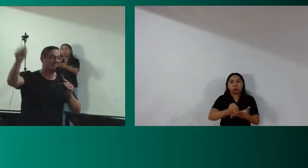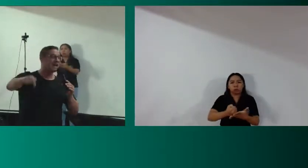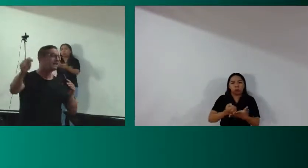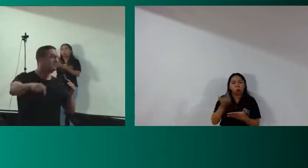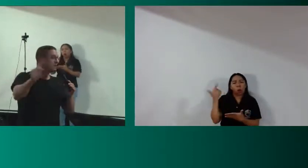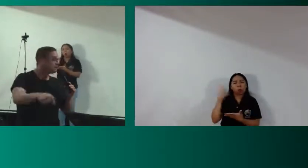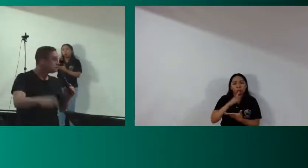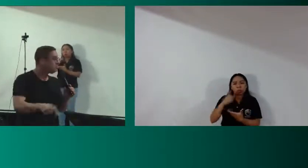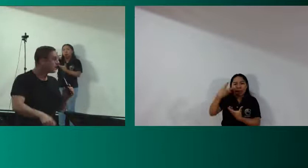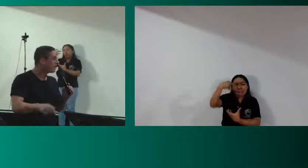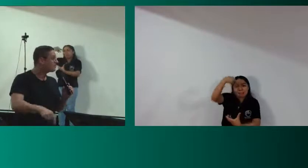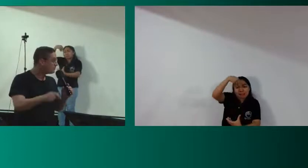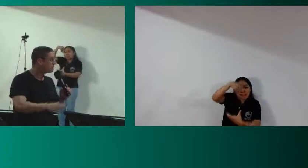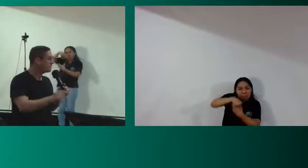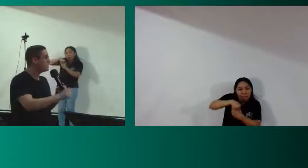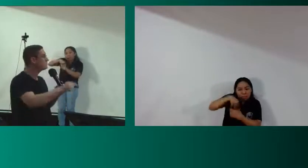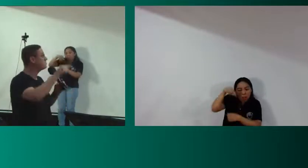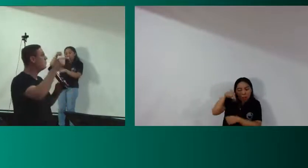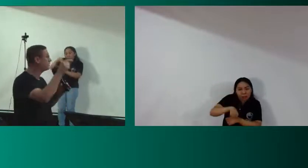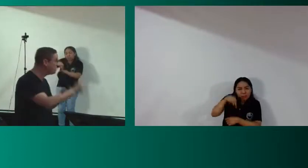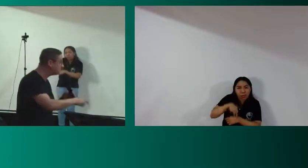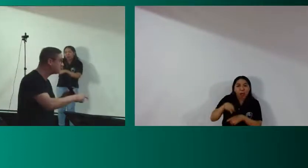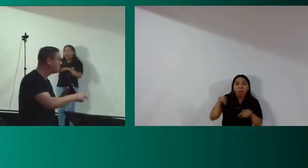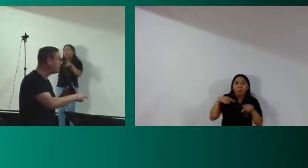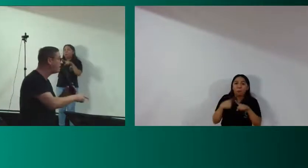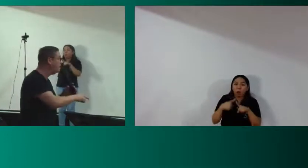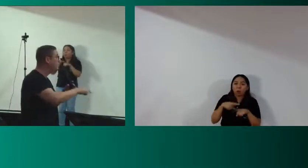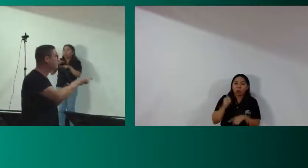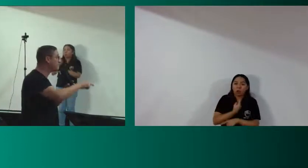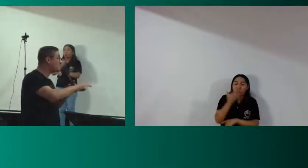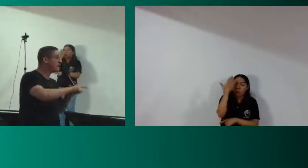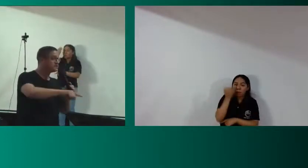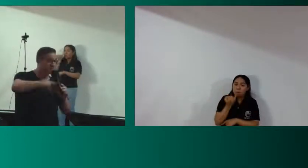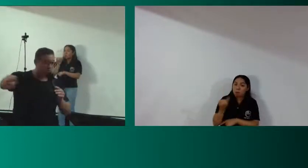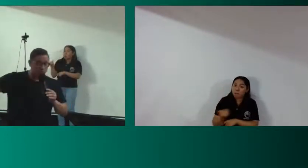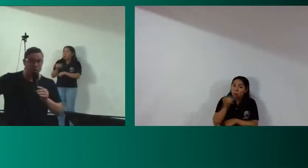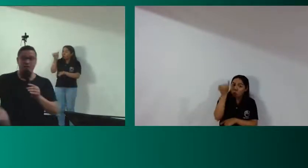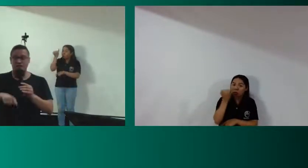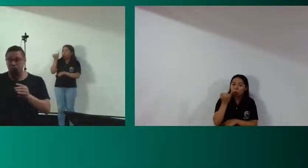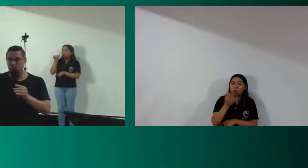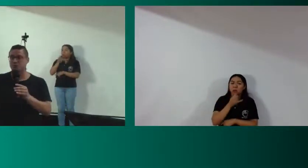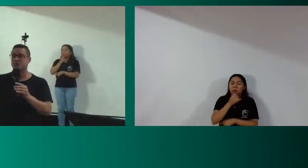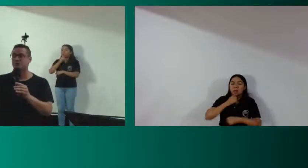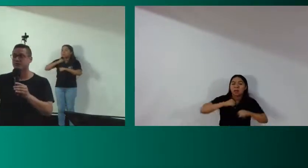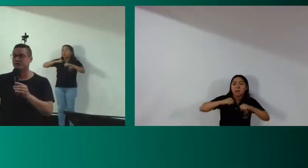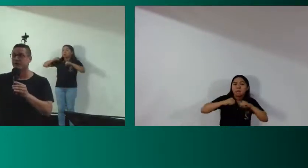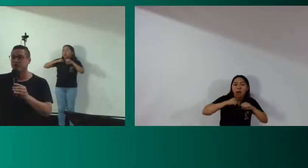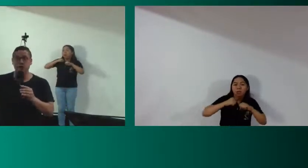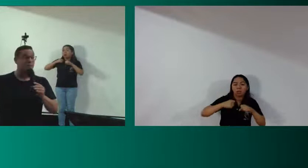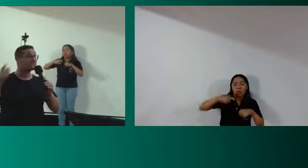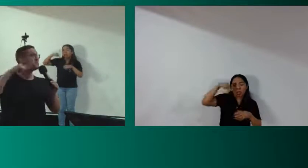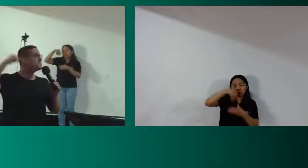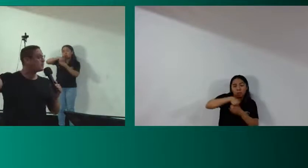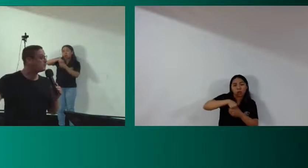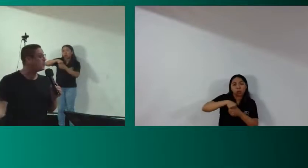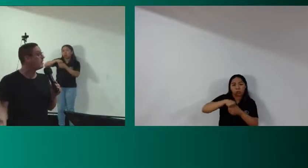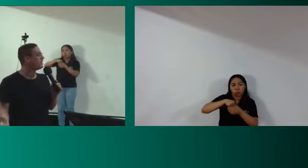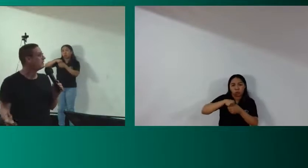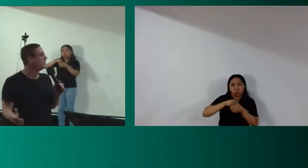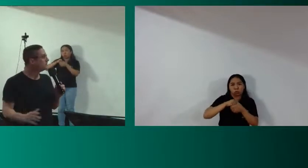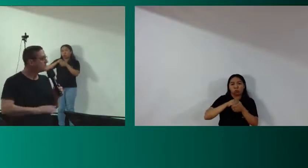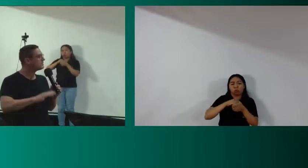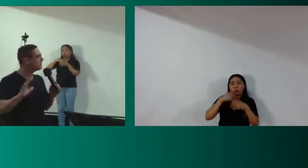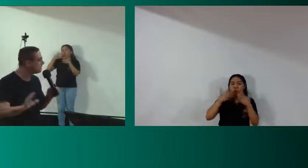e sinal internamente para cá porque nós sabemos a importância que é esse debate circular aqui dentro do Instituto Federal mas também